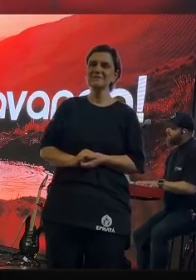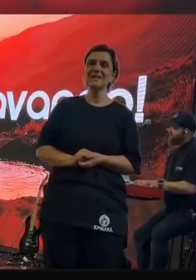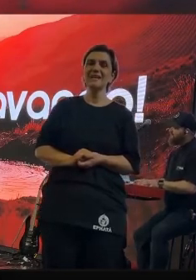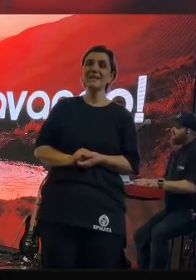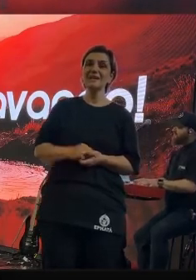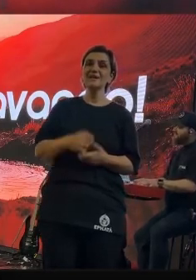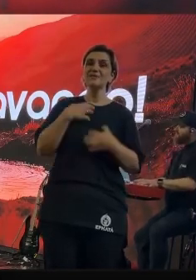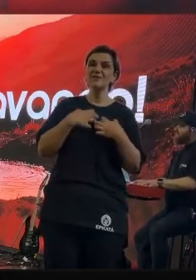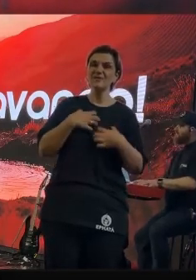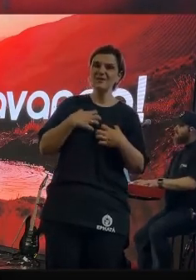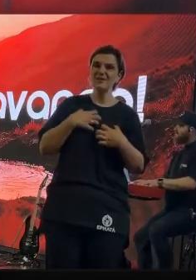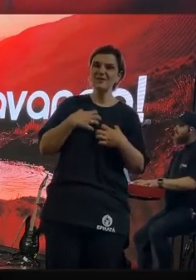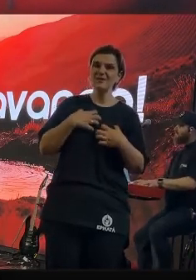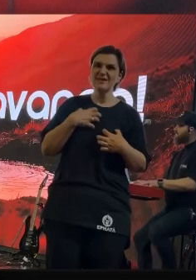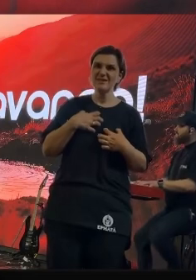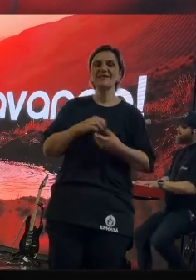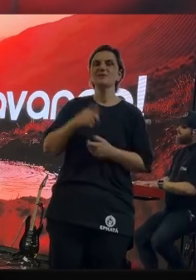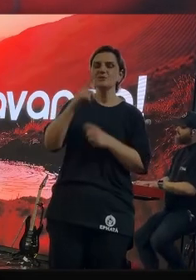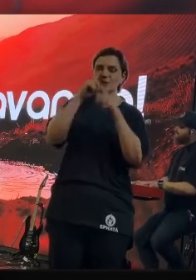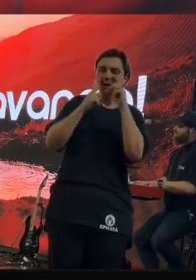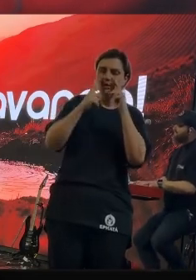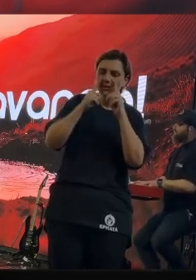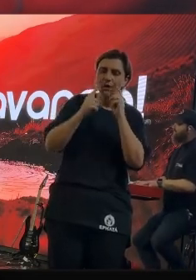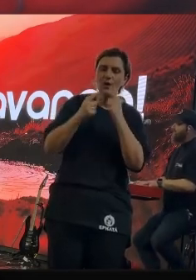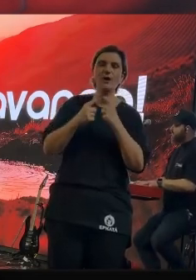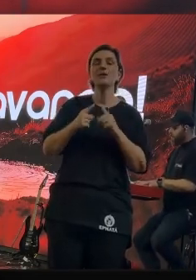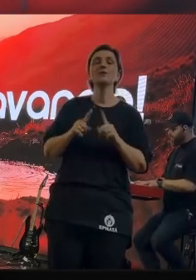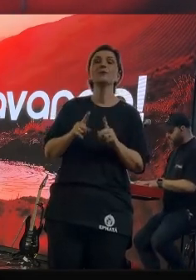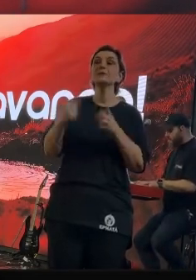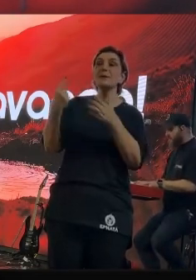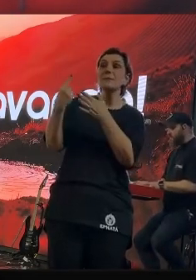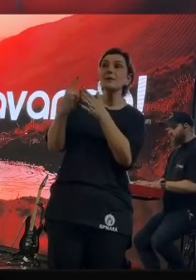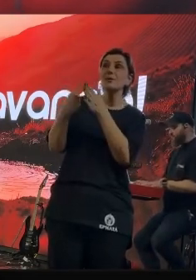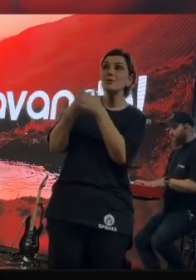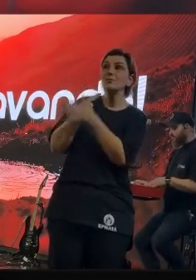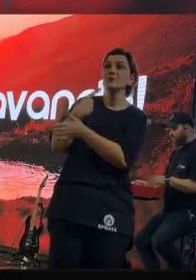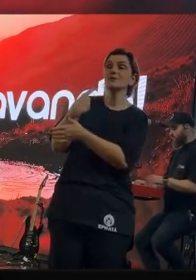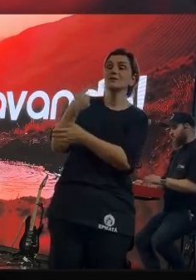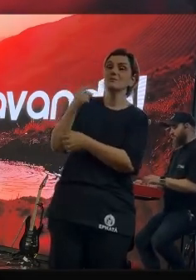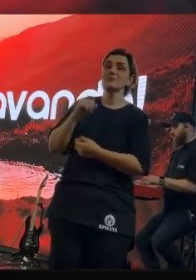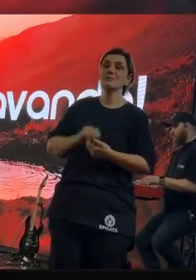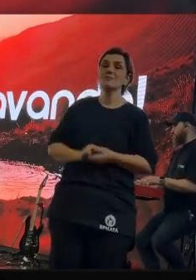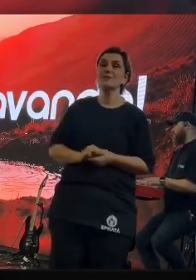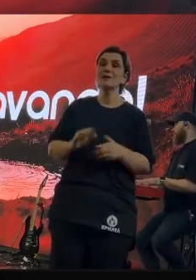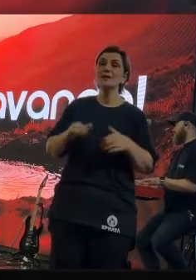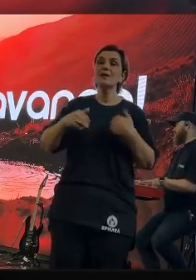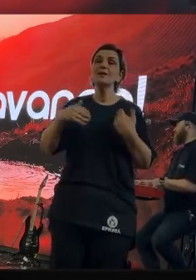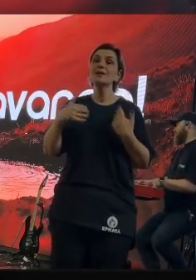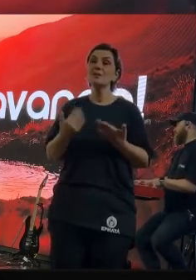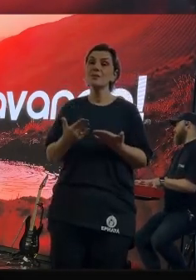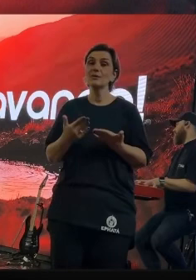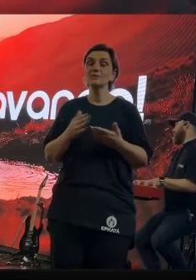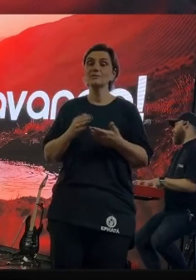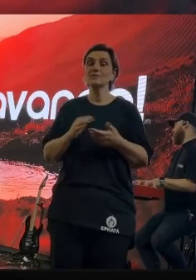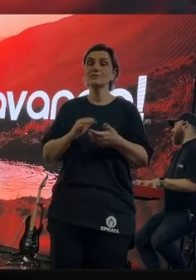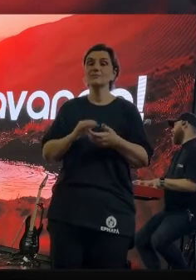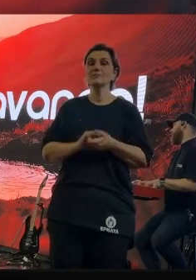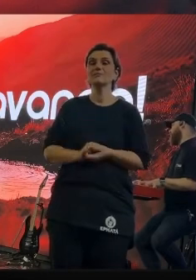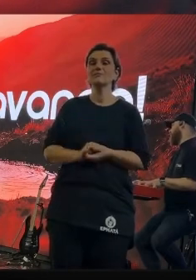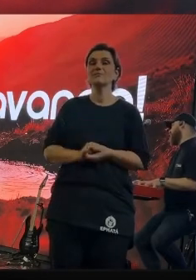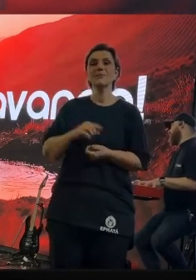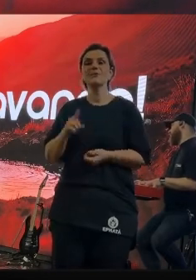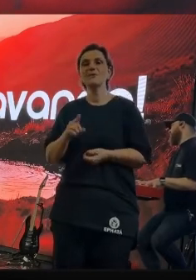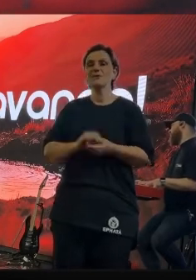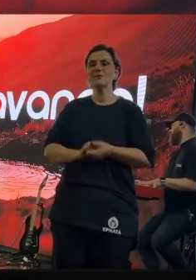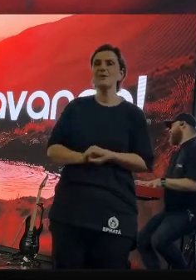Mas logo eles voltam. A pergunta que Deus está nos fazendo nessa noite é: ei, e quando você